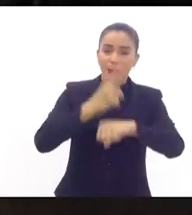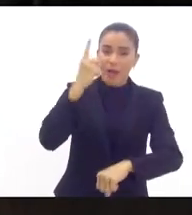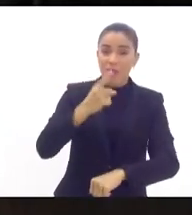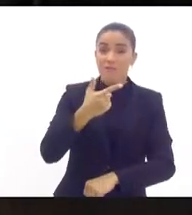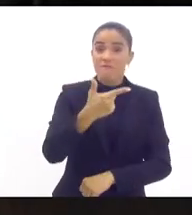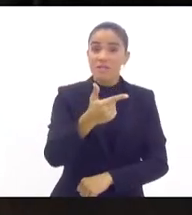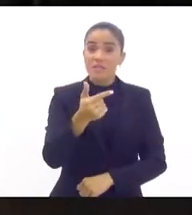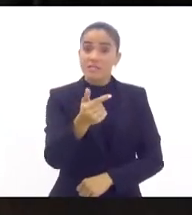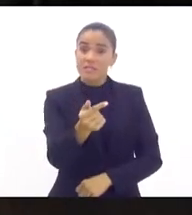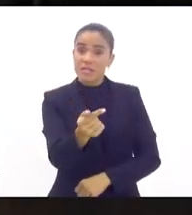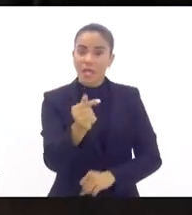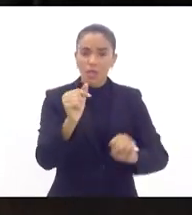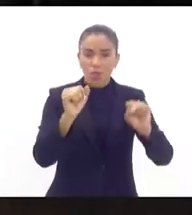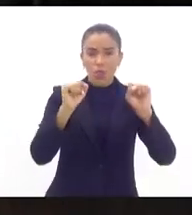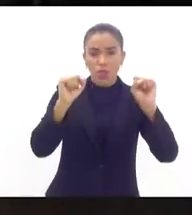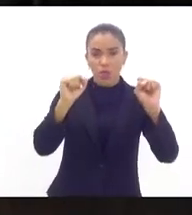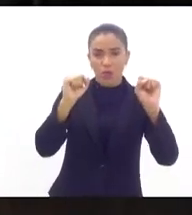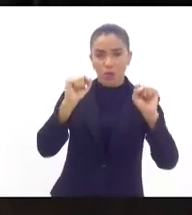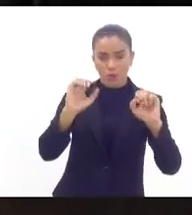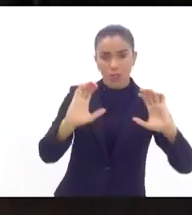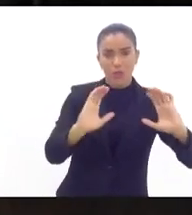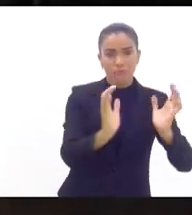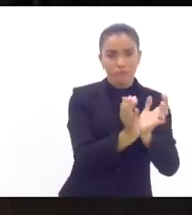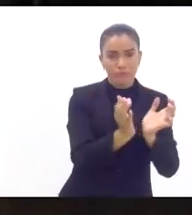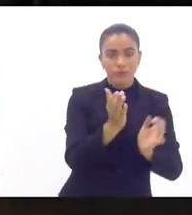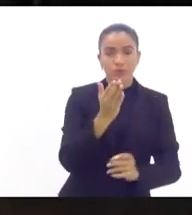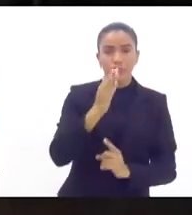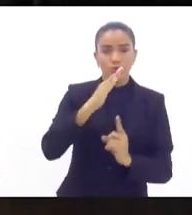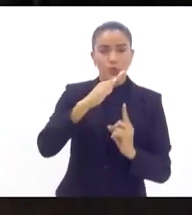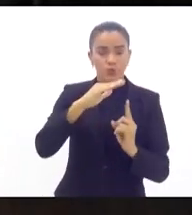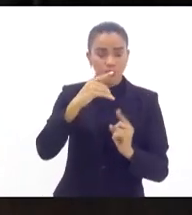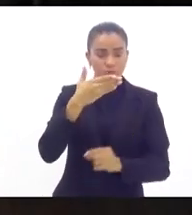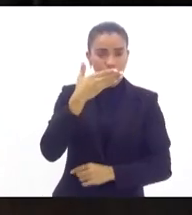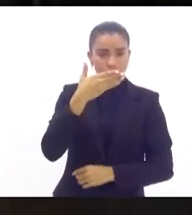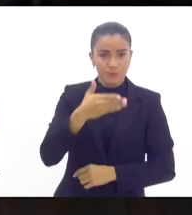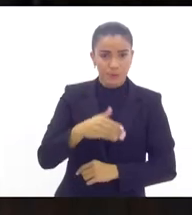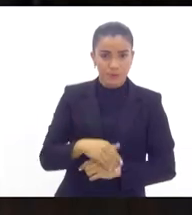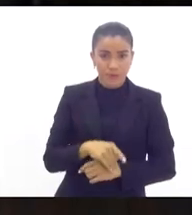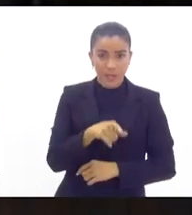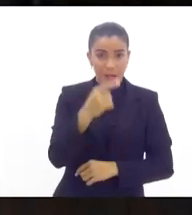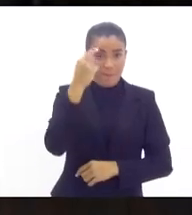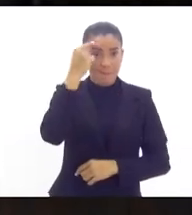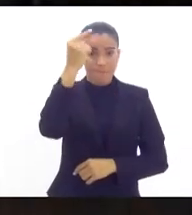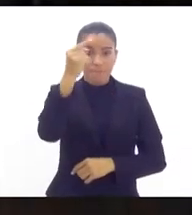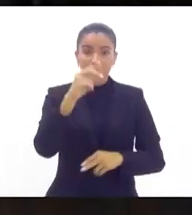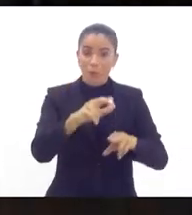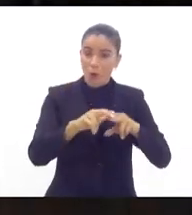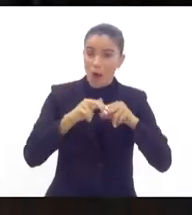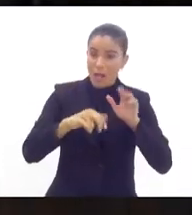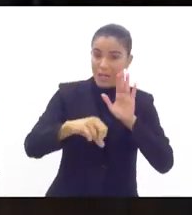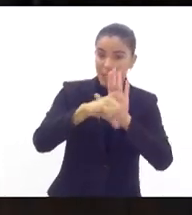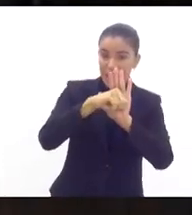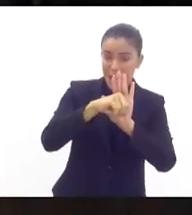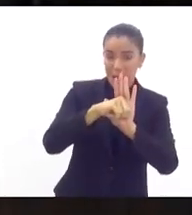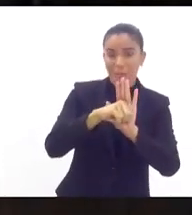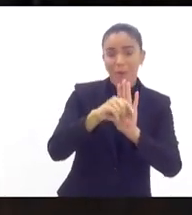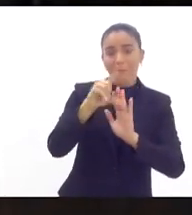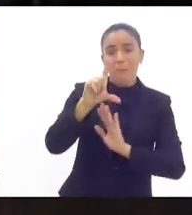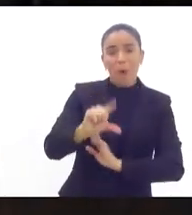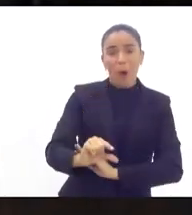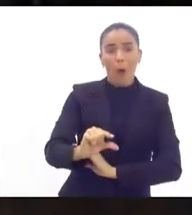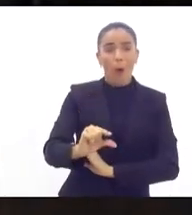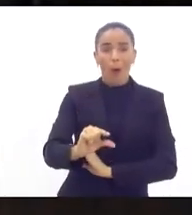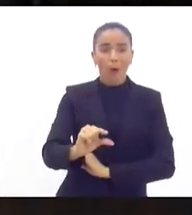torcedores de um time e eles achavam que eles iam ser autuados apenas pelo crime de menor potencial